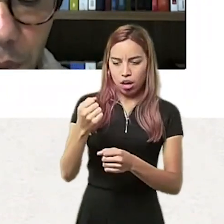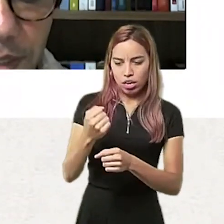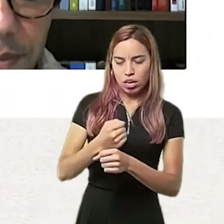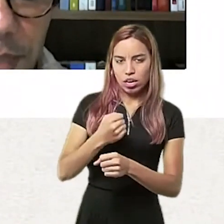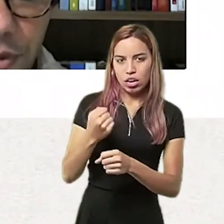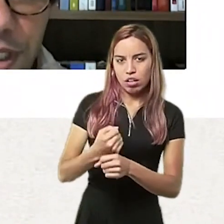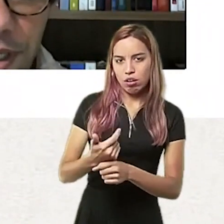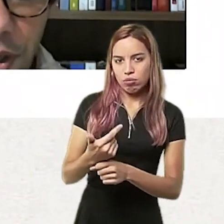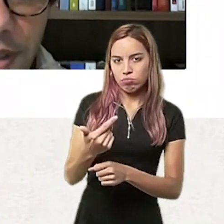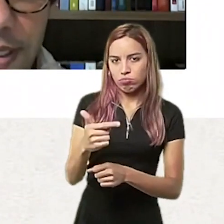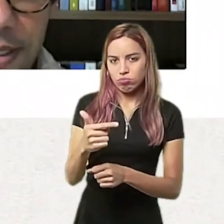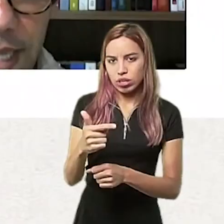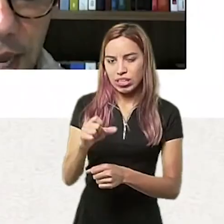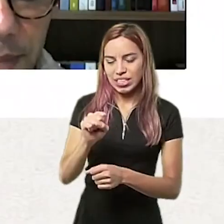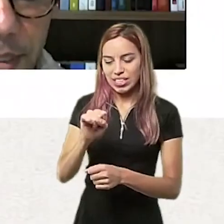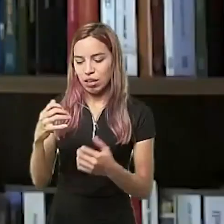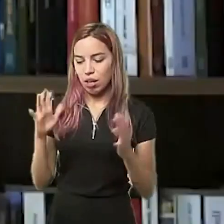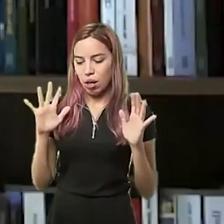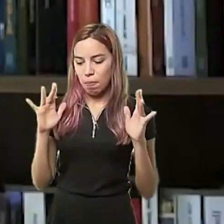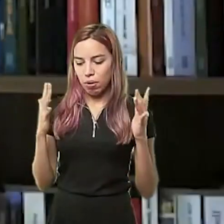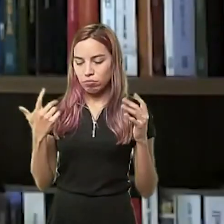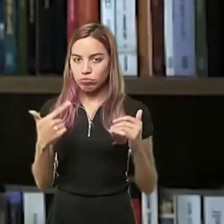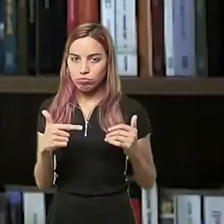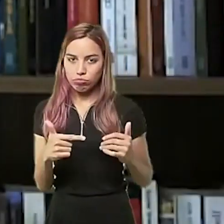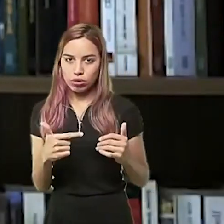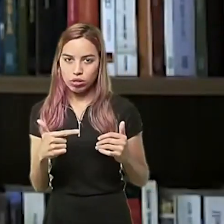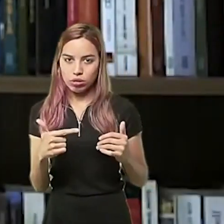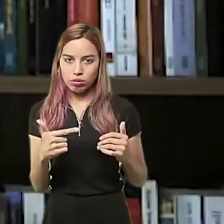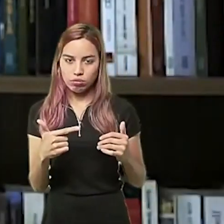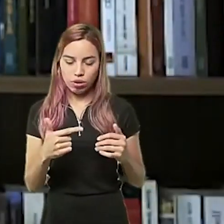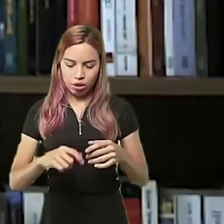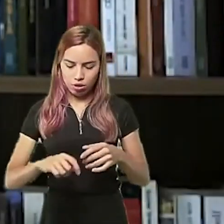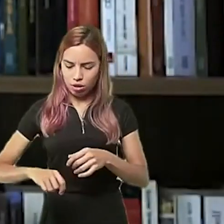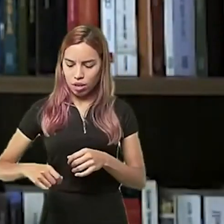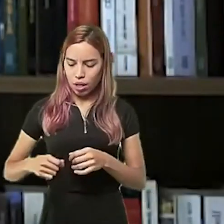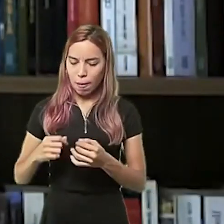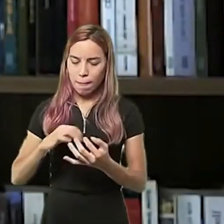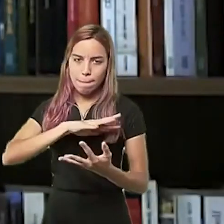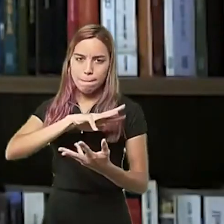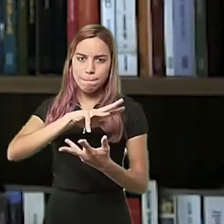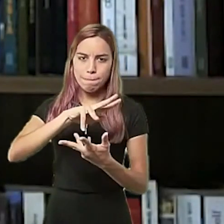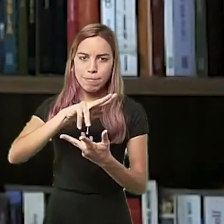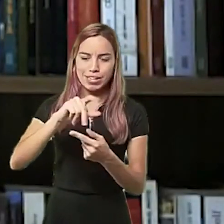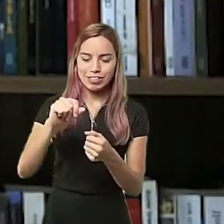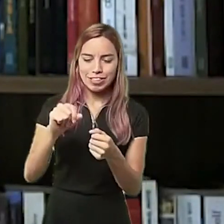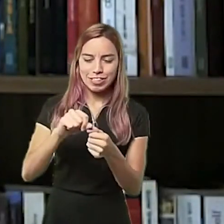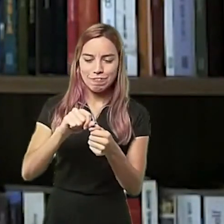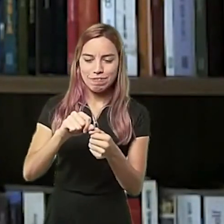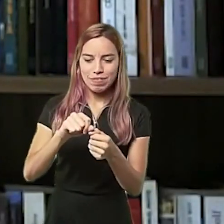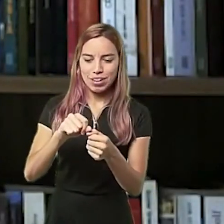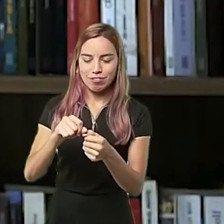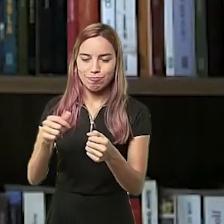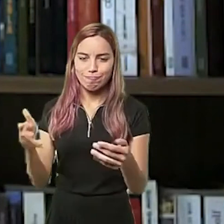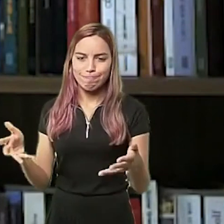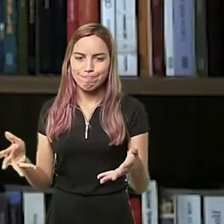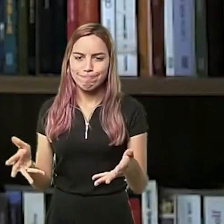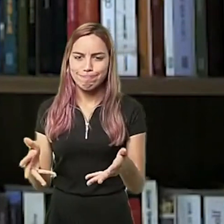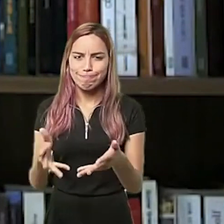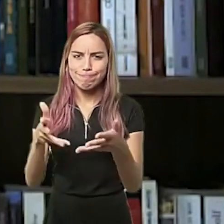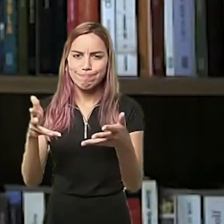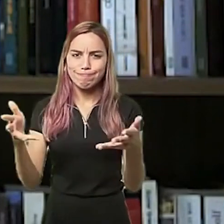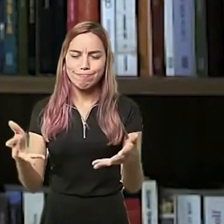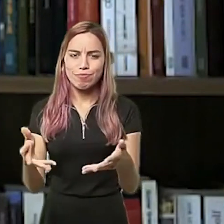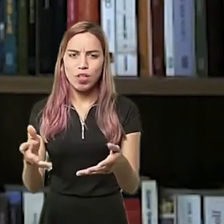São tuas mãos generosas e hábeis que tecem este novo mundo para maravilhar o homem. As mãos que fazem